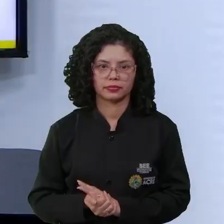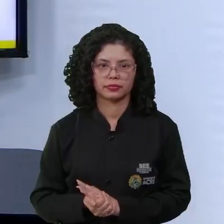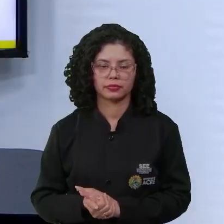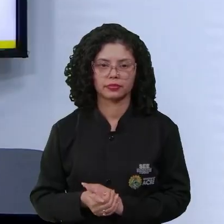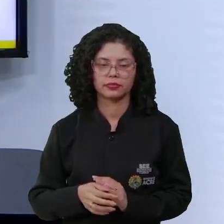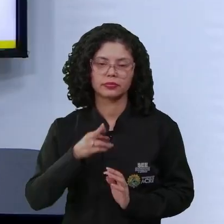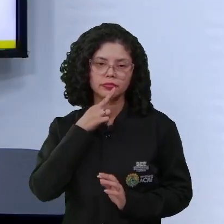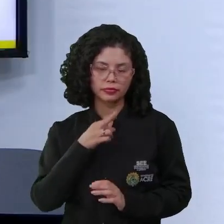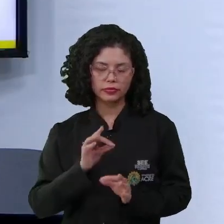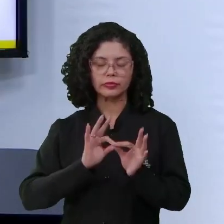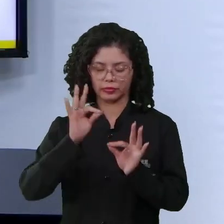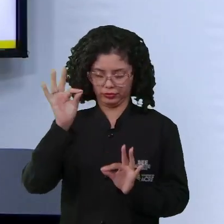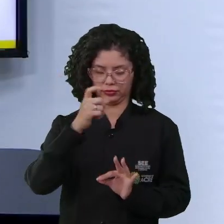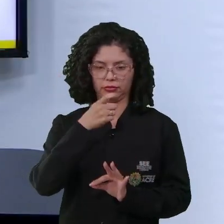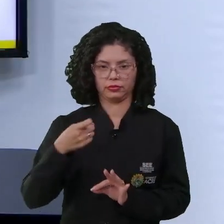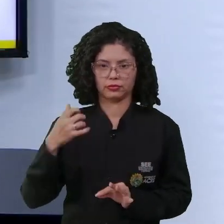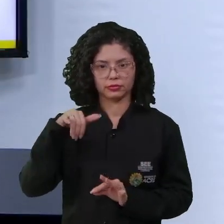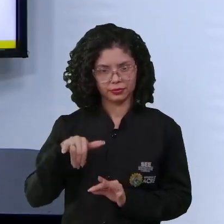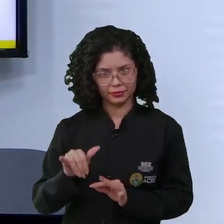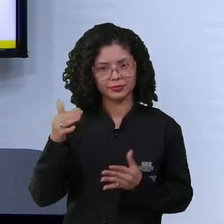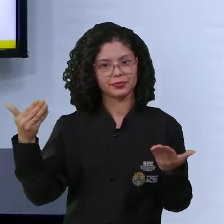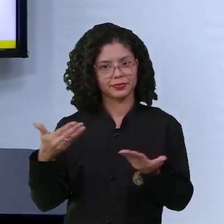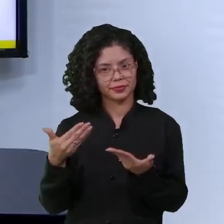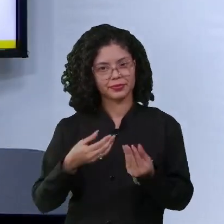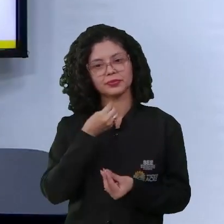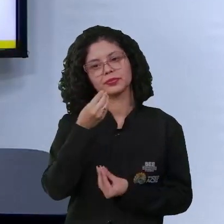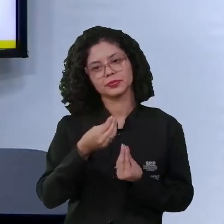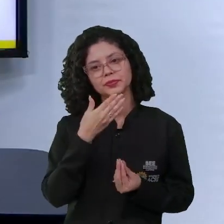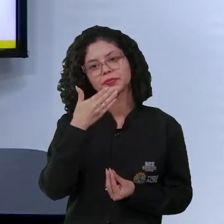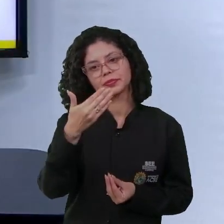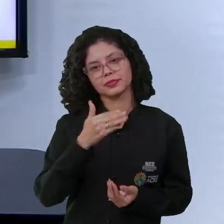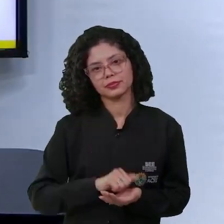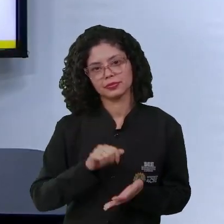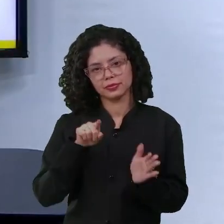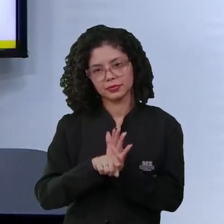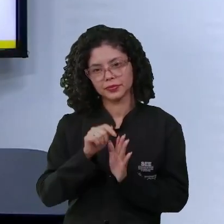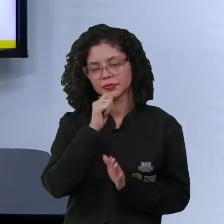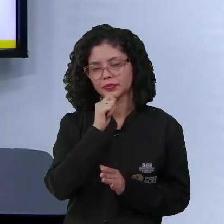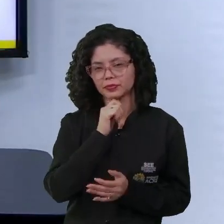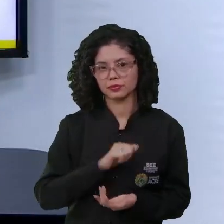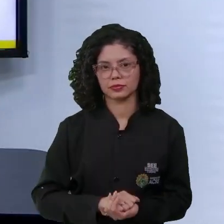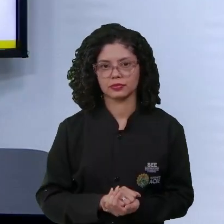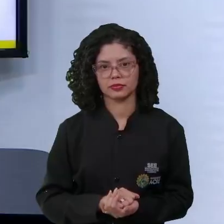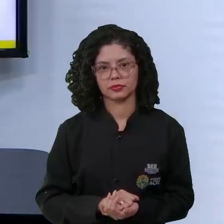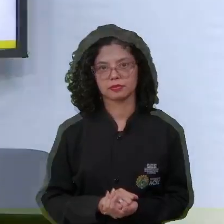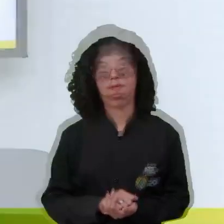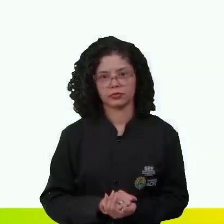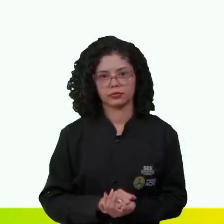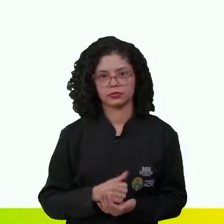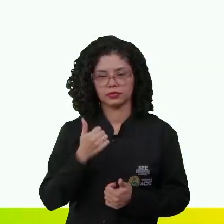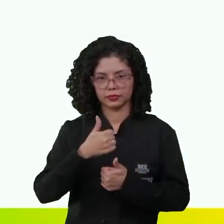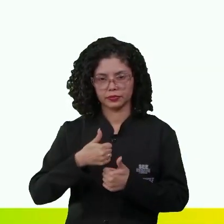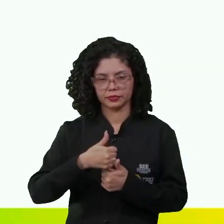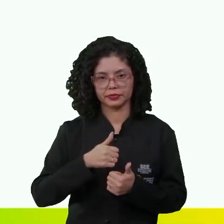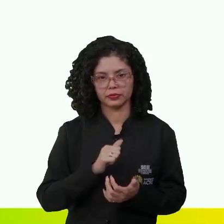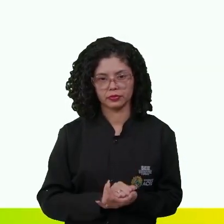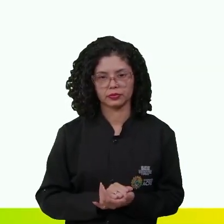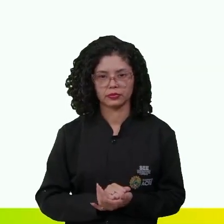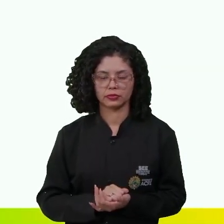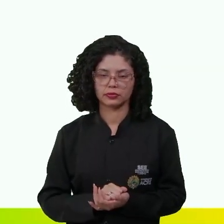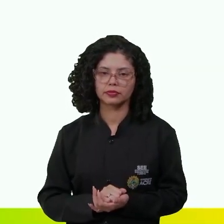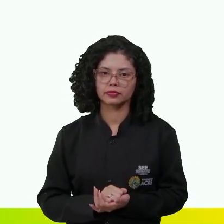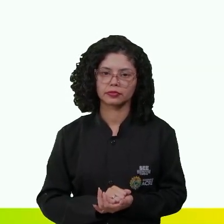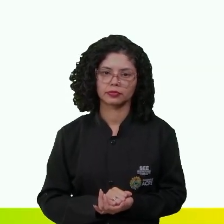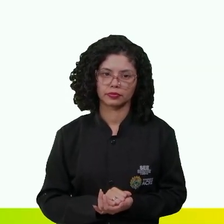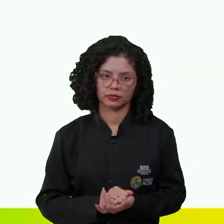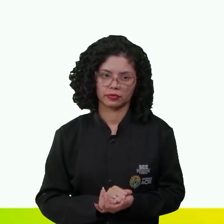vamos calcular a medida de X e de Y, conforme pede a questão. Y em relação a X. Vamos substituir os valores, então. Então,